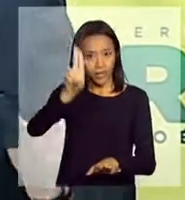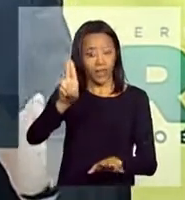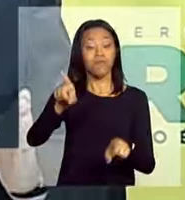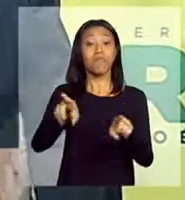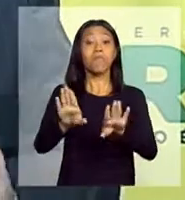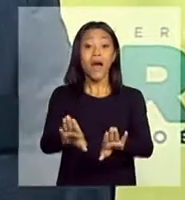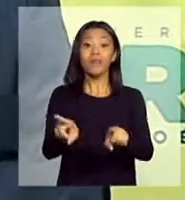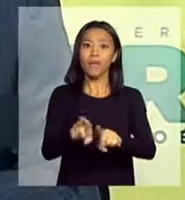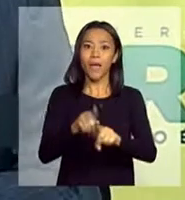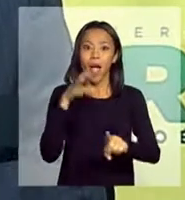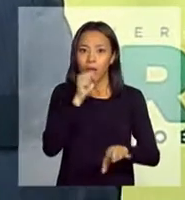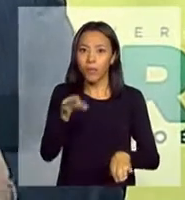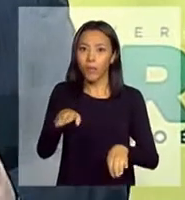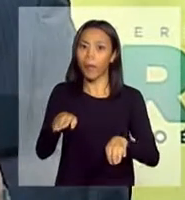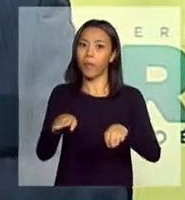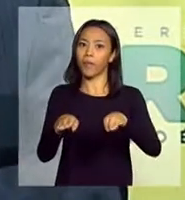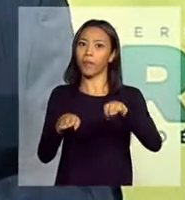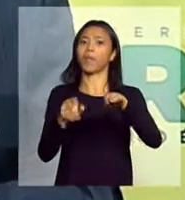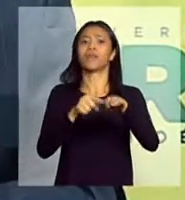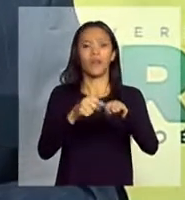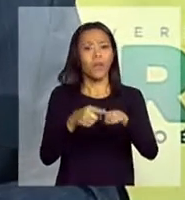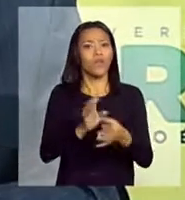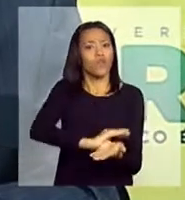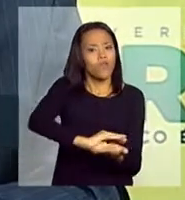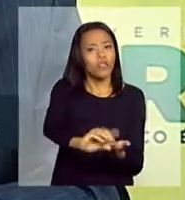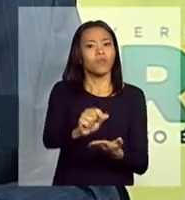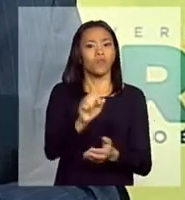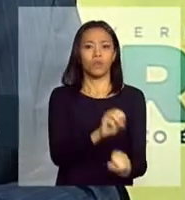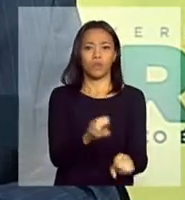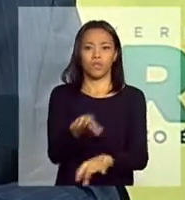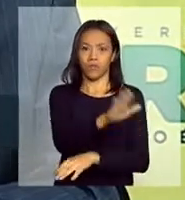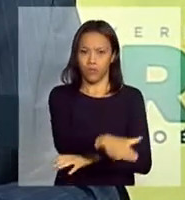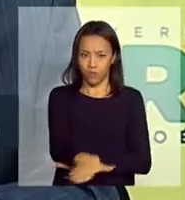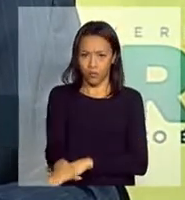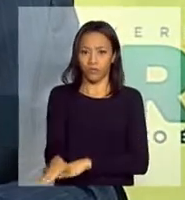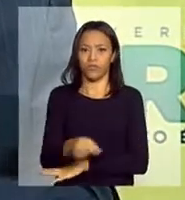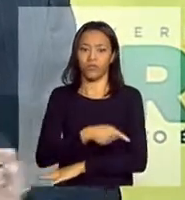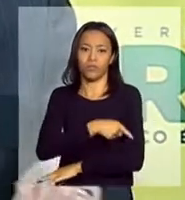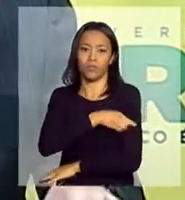crescendo mais rapidamente o investimento na educação básica